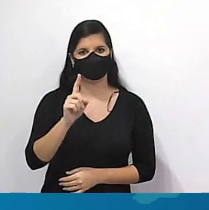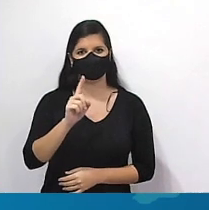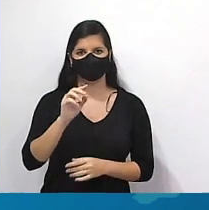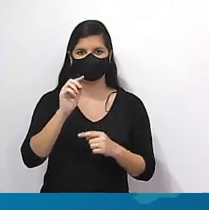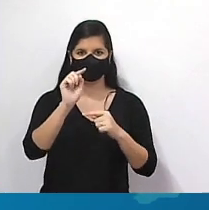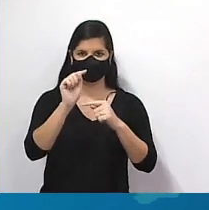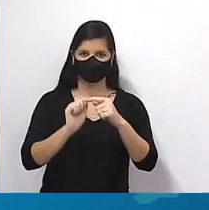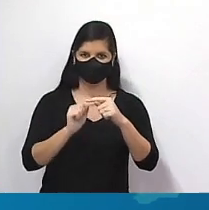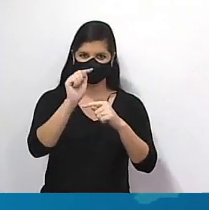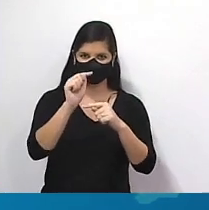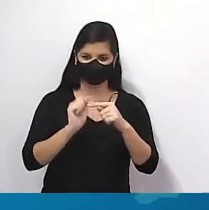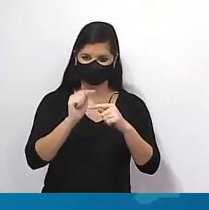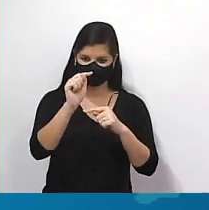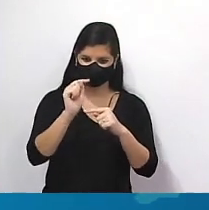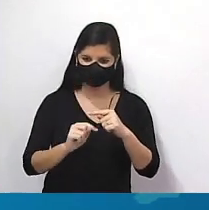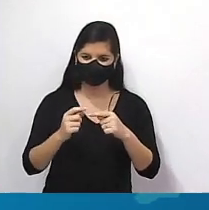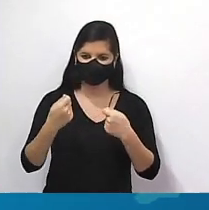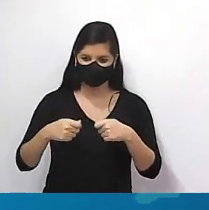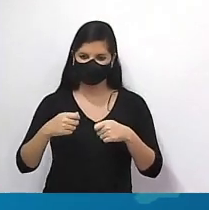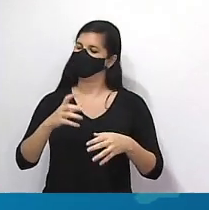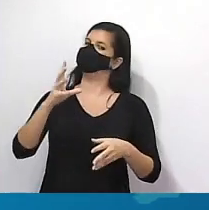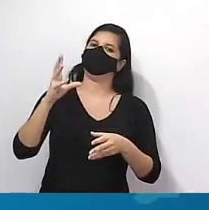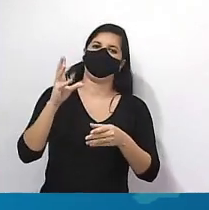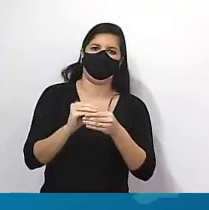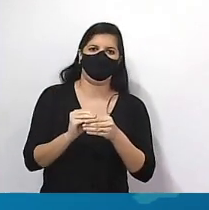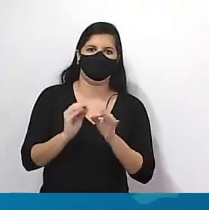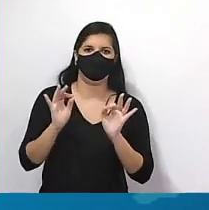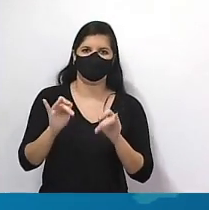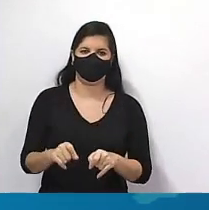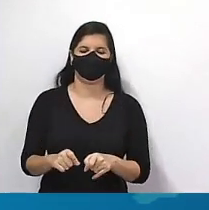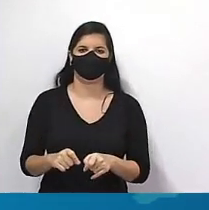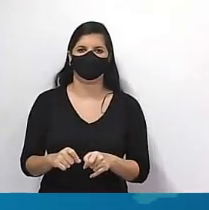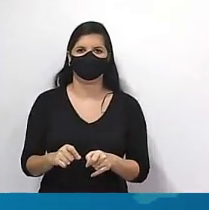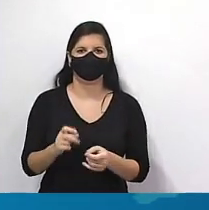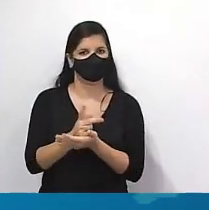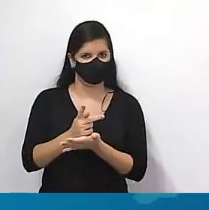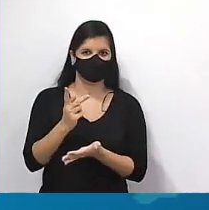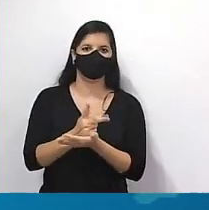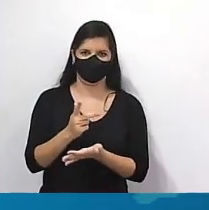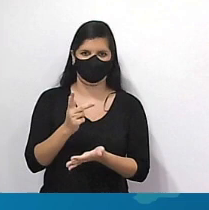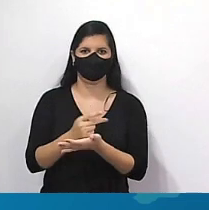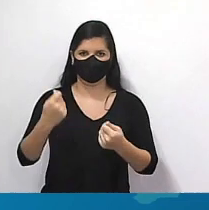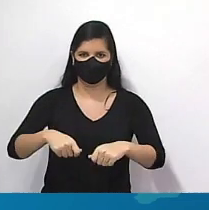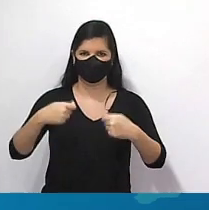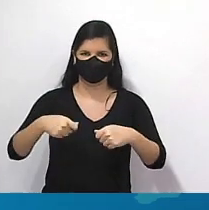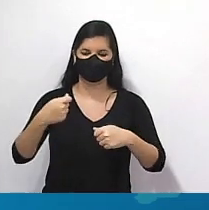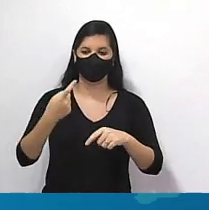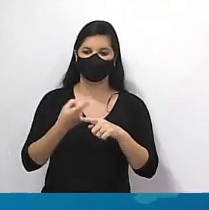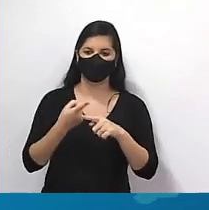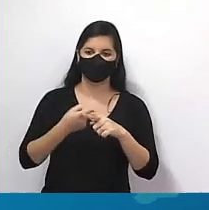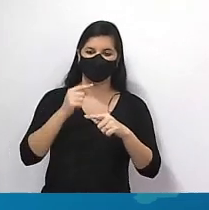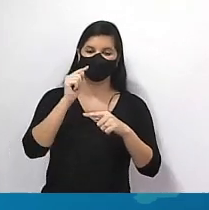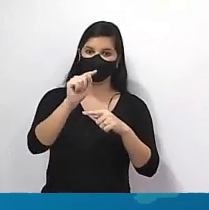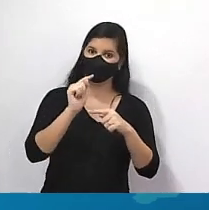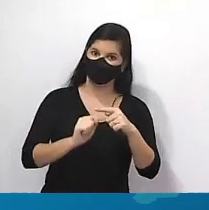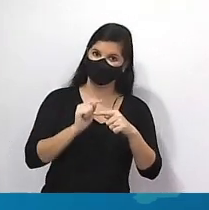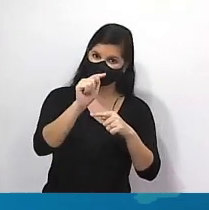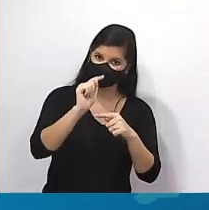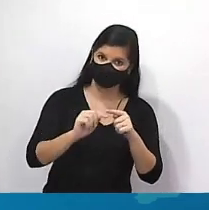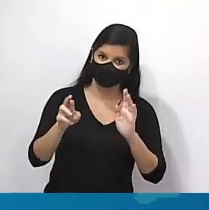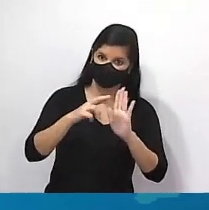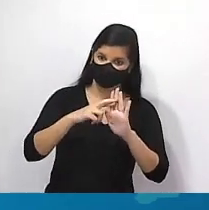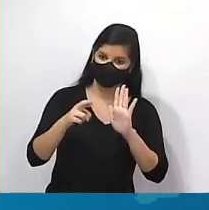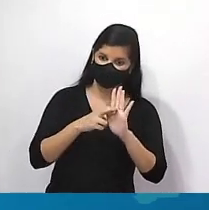fração, eu preciso simplificar no final. Sempre eu preciso simplificar. Porque é fração, está na regra,